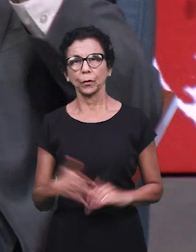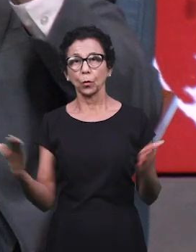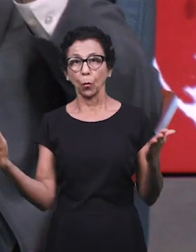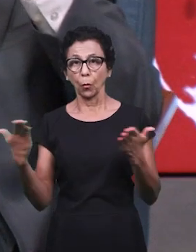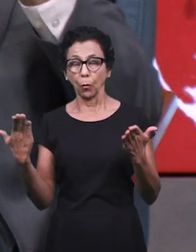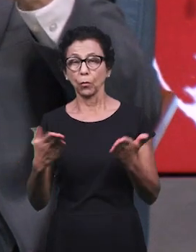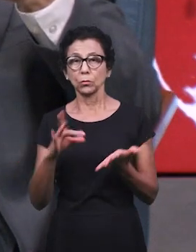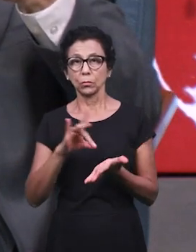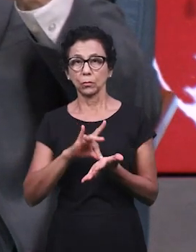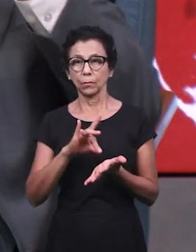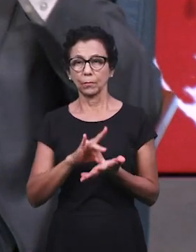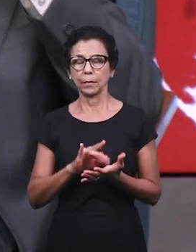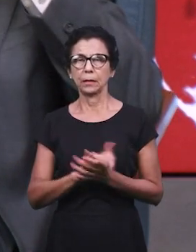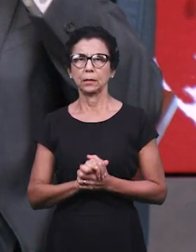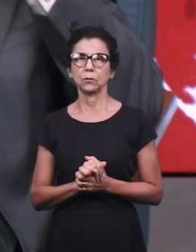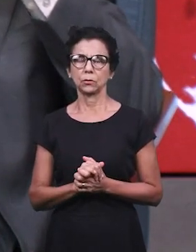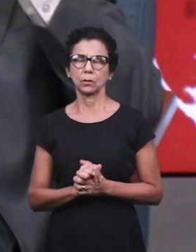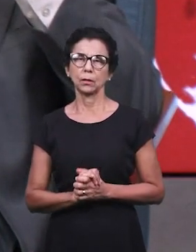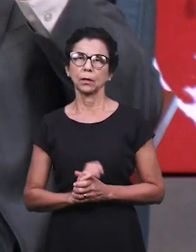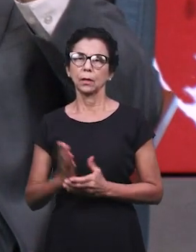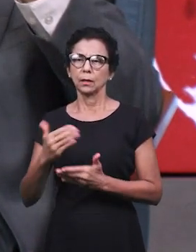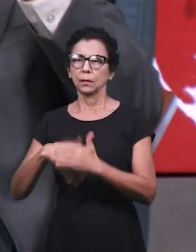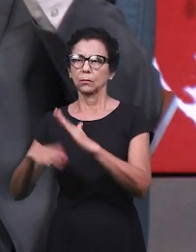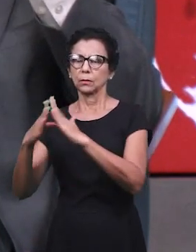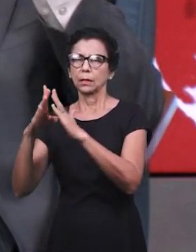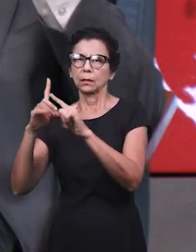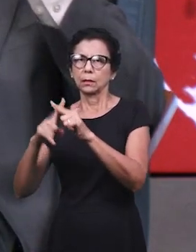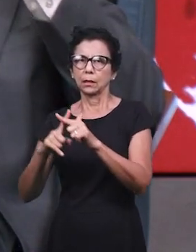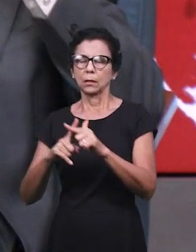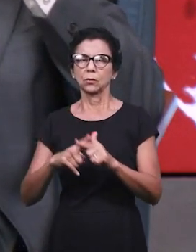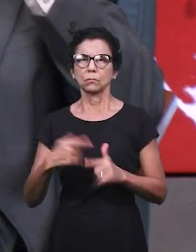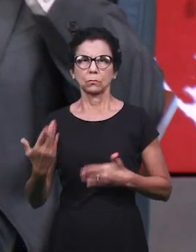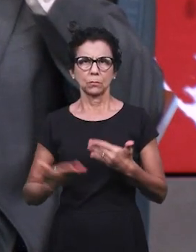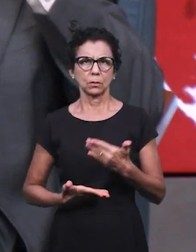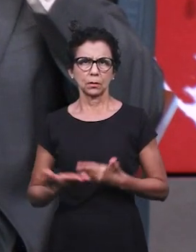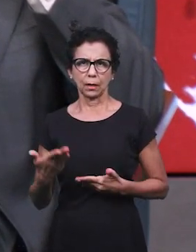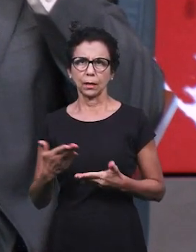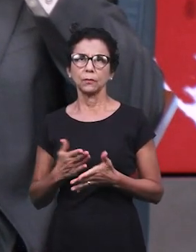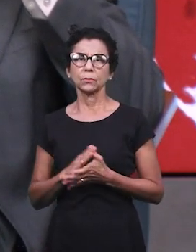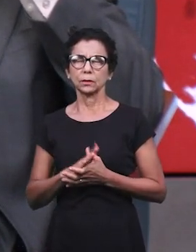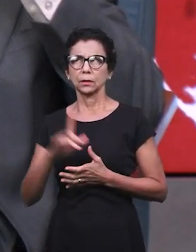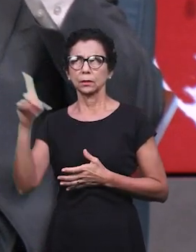meio, seguem essa mesma linha. Eu me lembro